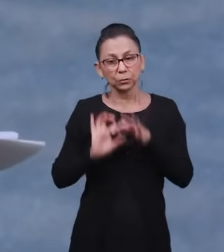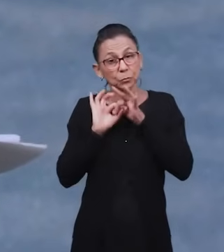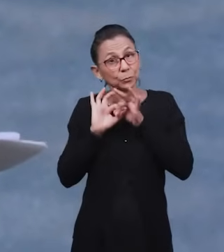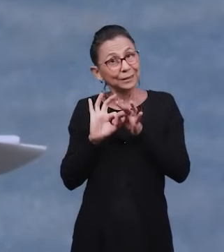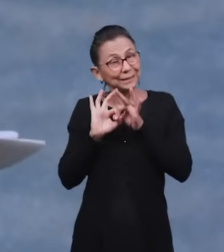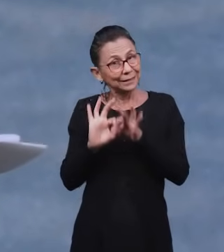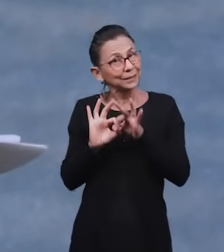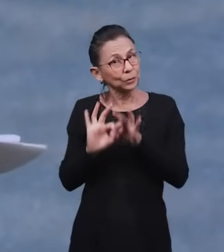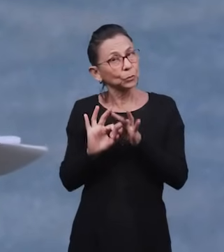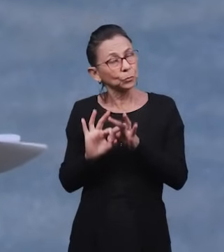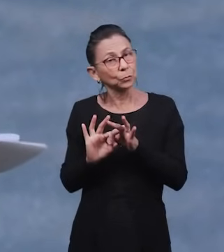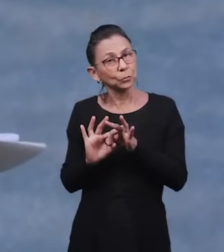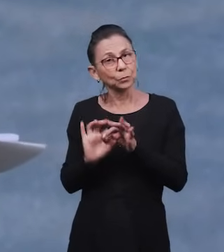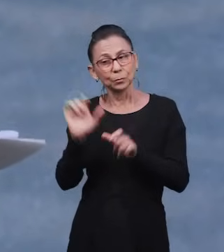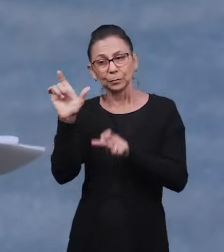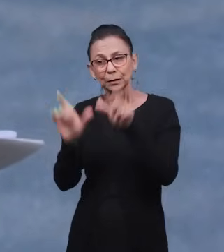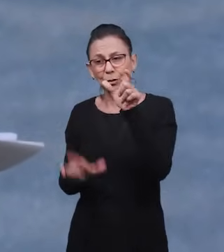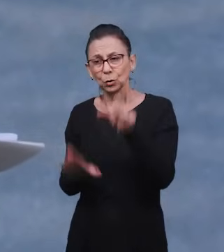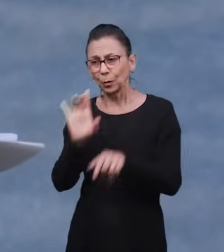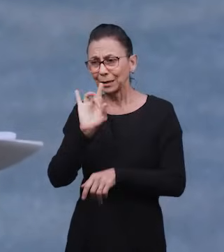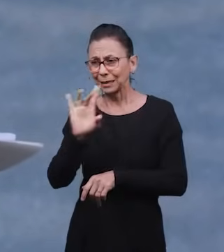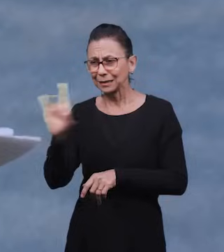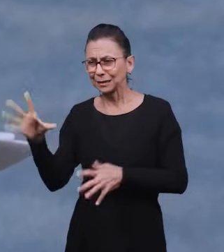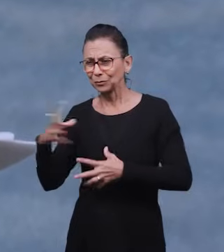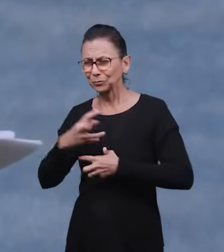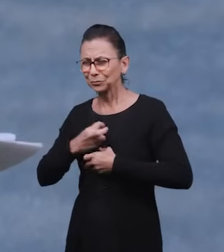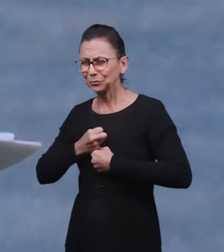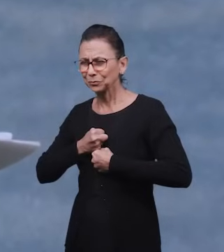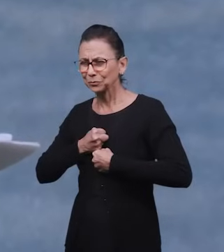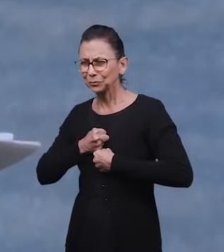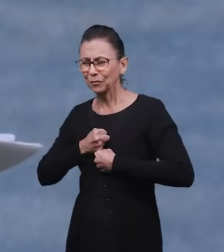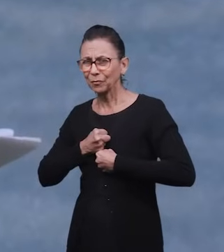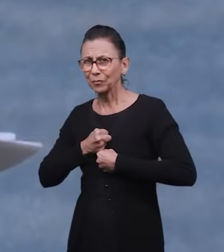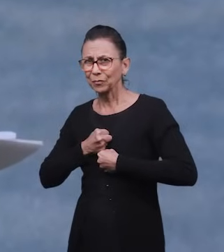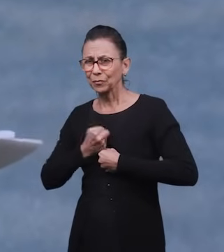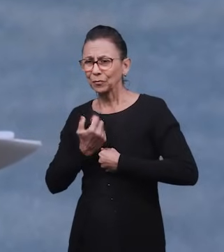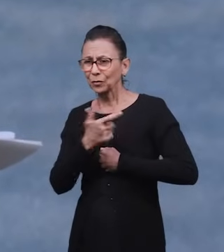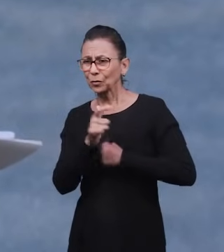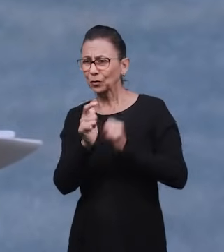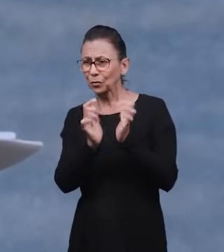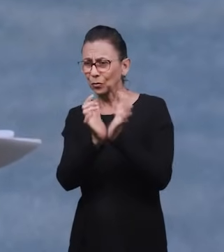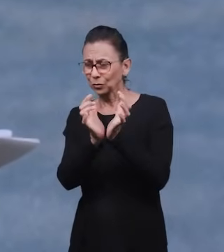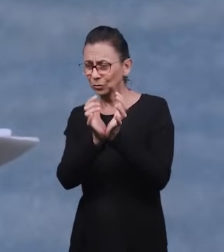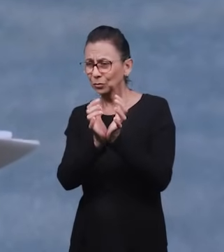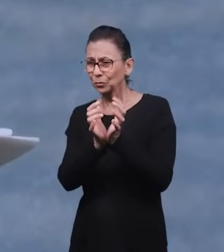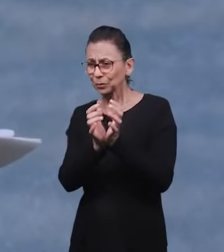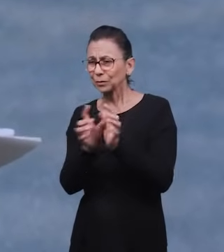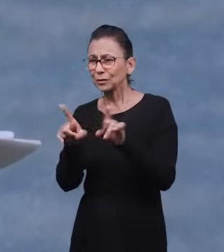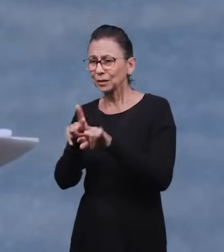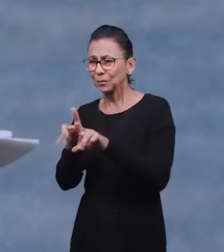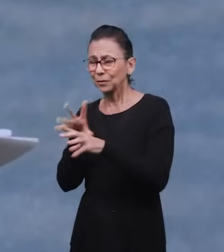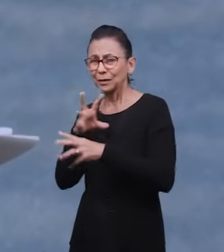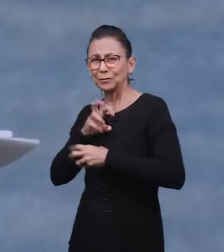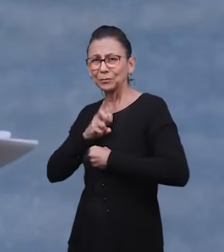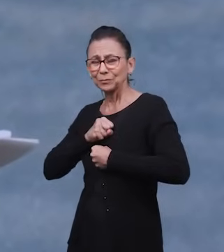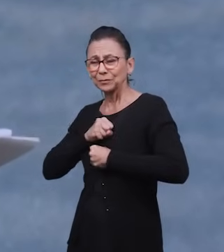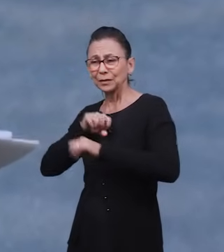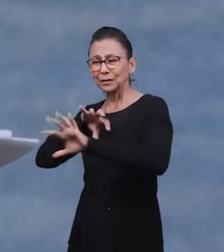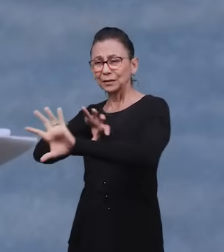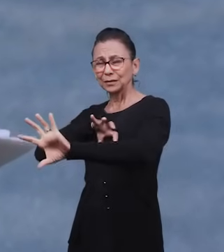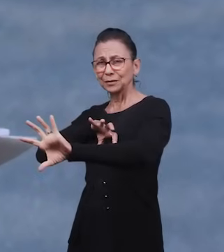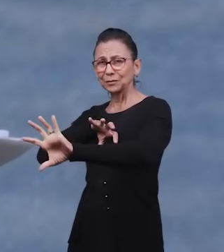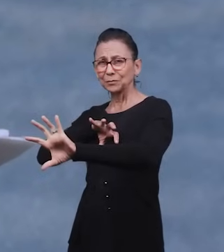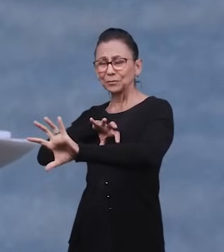seja, cada um que for atingido, magoado, dói a todos nós. Nós não temos nenhuma alegria